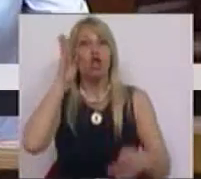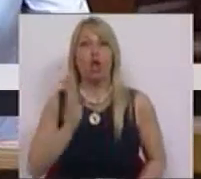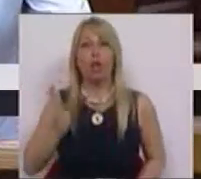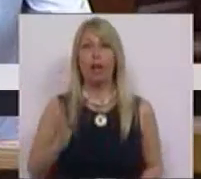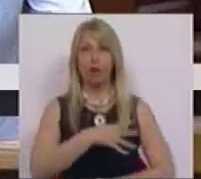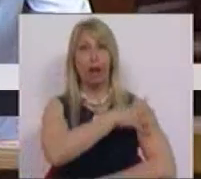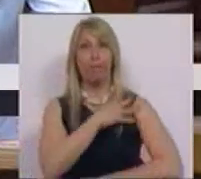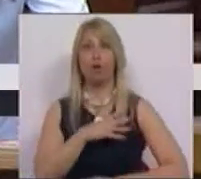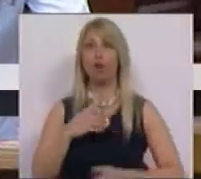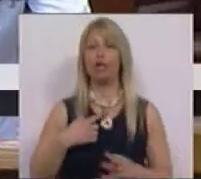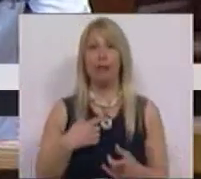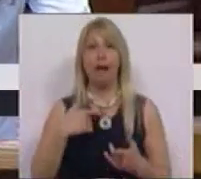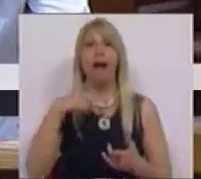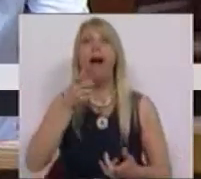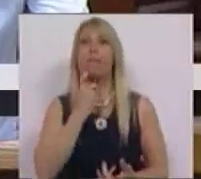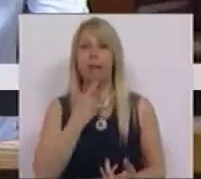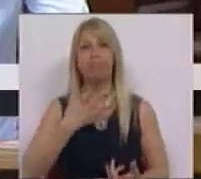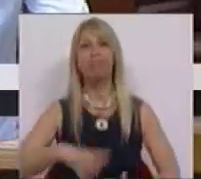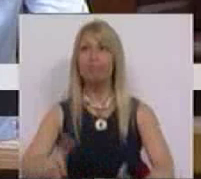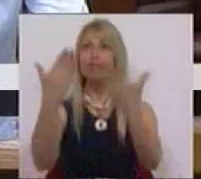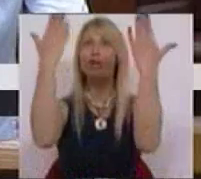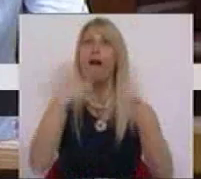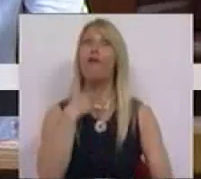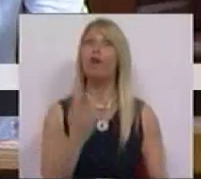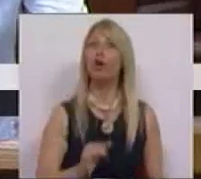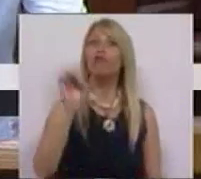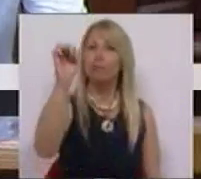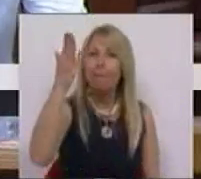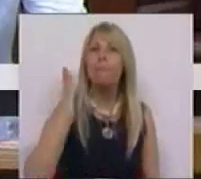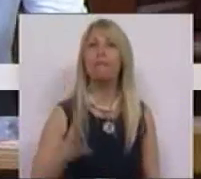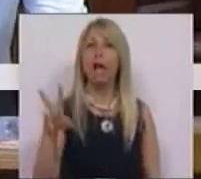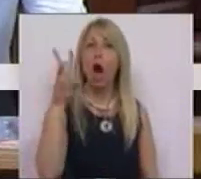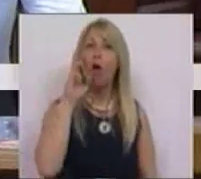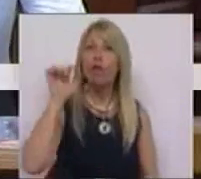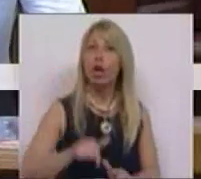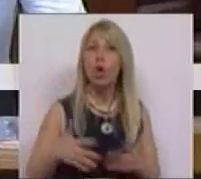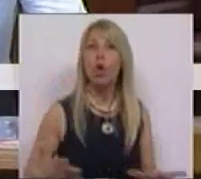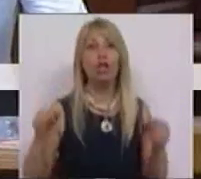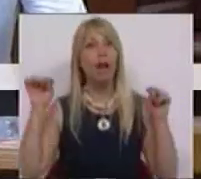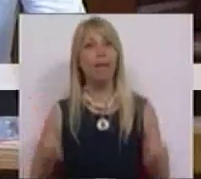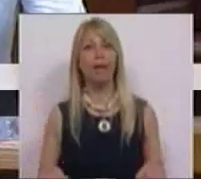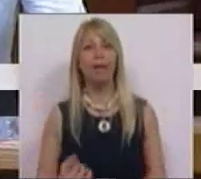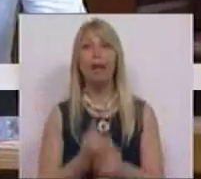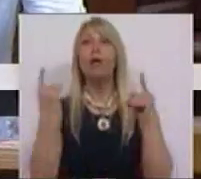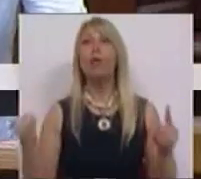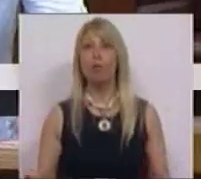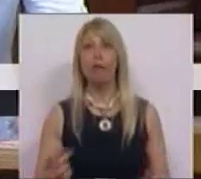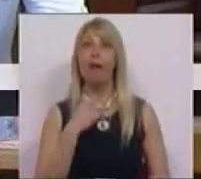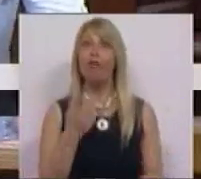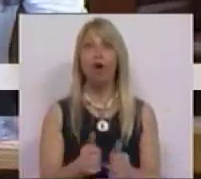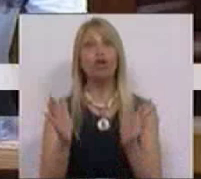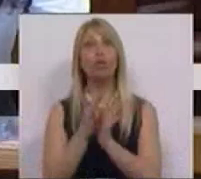queremos saudar-vos. A vossa voz merecia ser ouvida aqui e hoje, porque é a voz de todos os que vos devem a